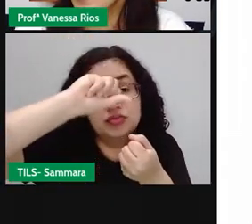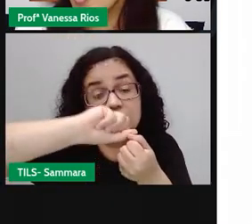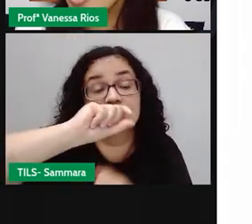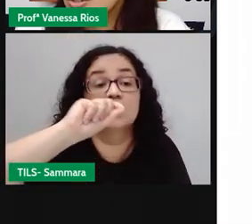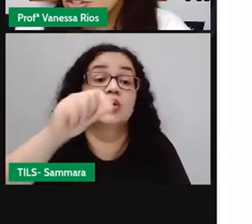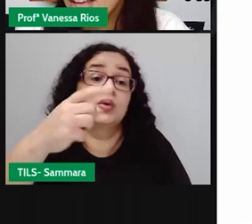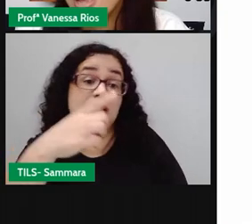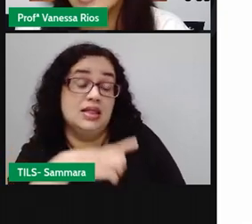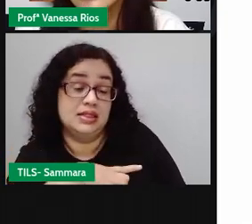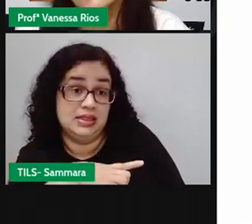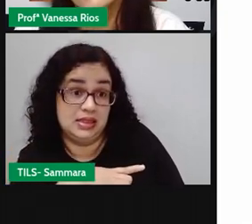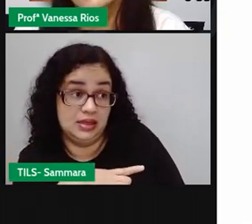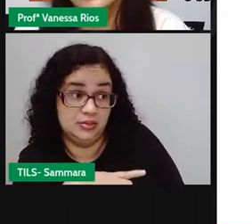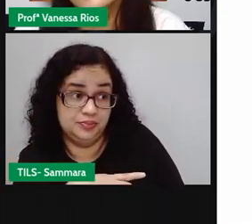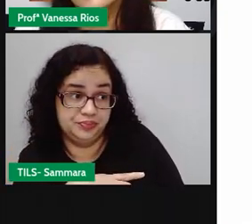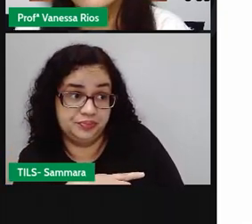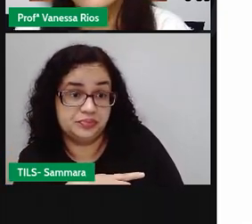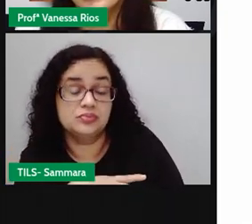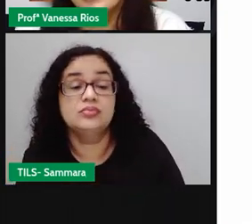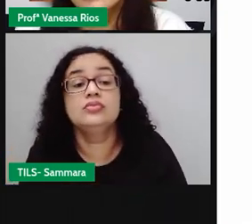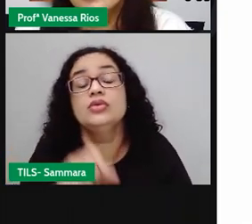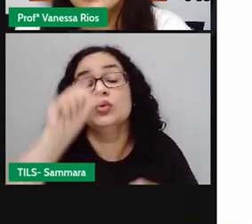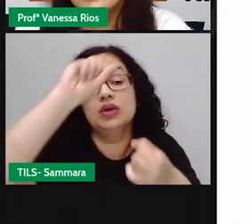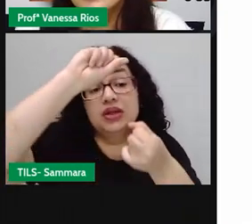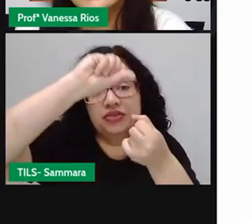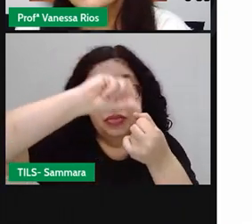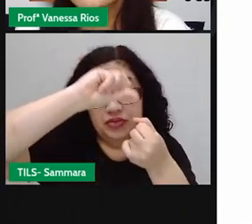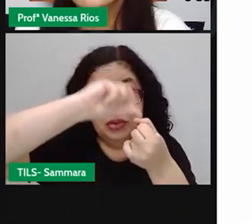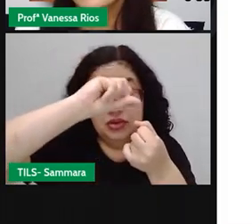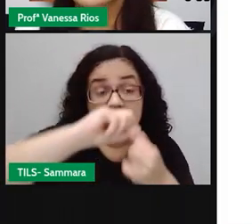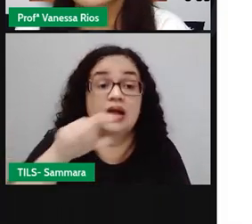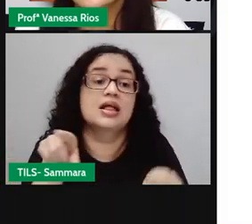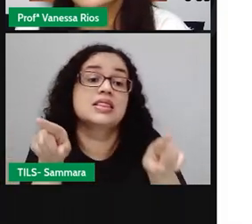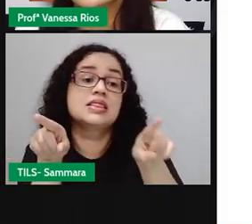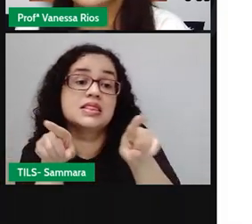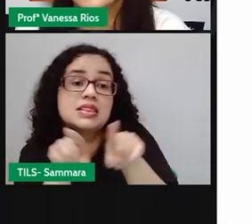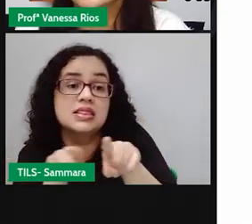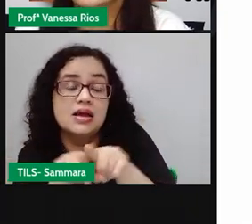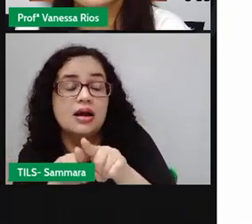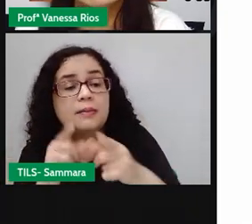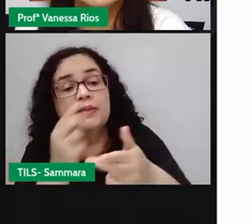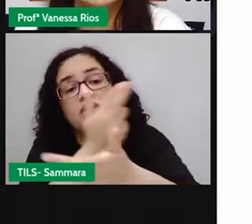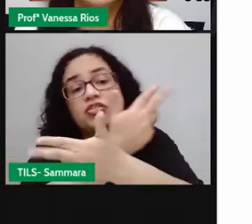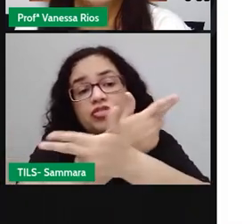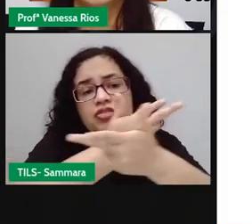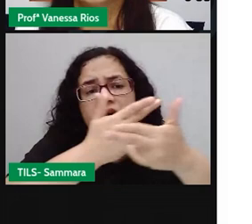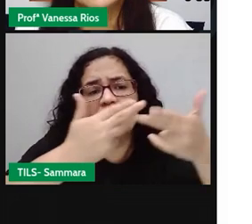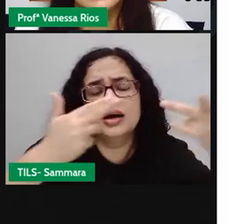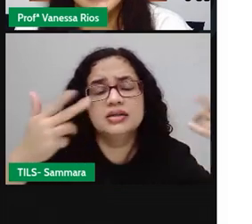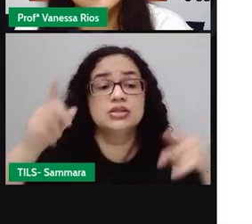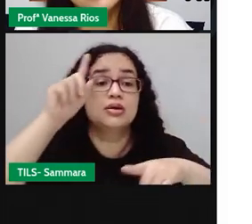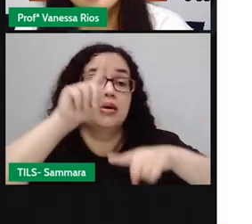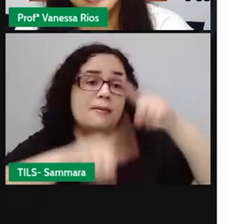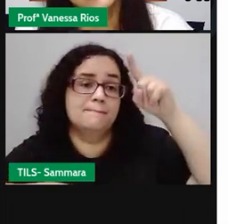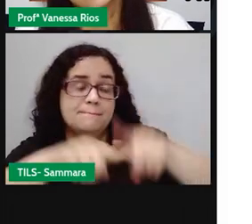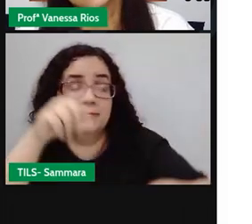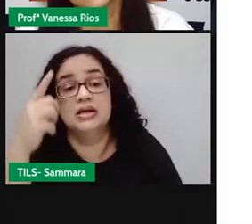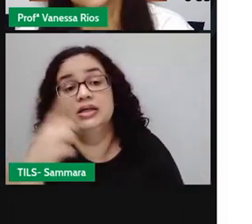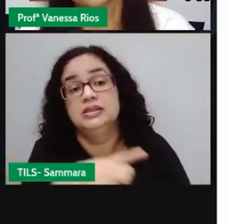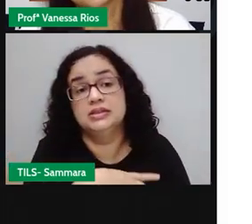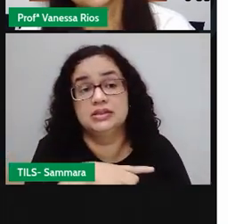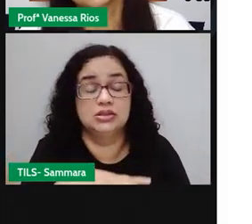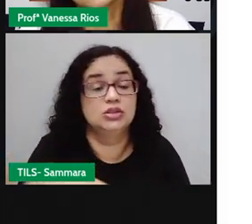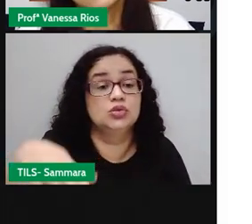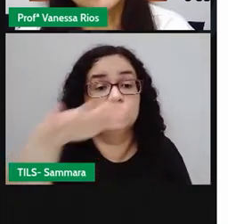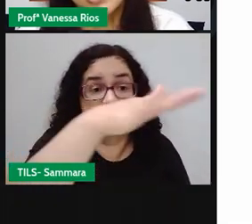são compostos, né? O que são feitos, e também falou da variedade tão grande de materiais que tem aí à